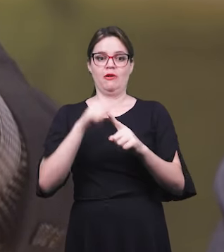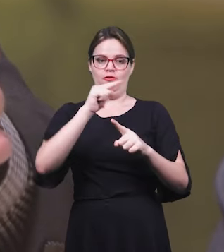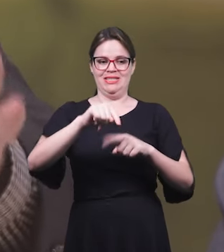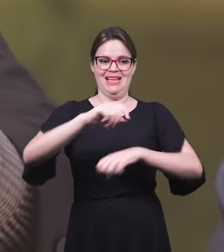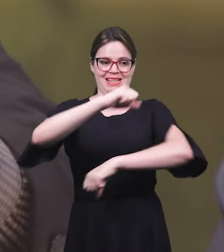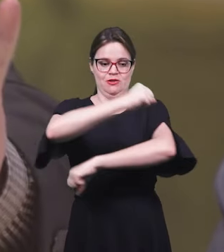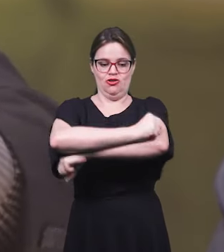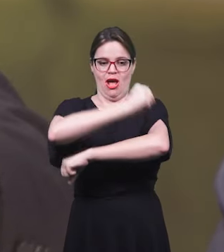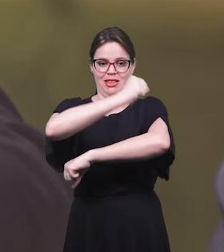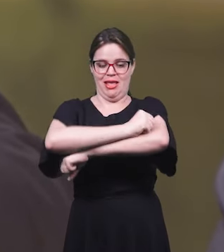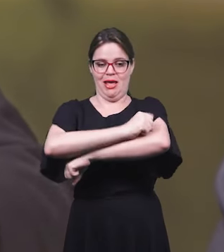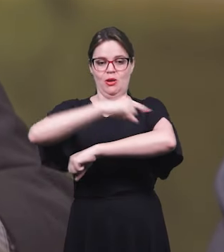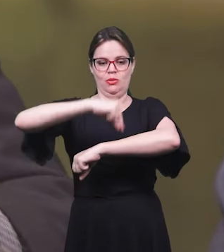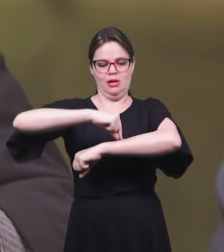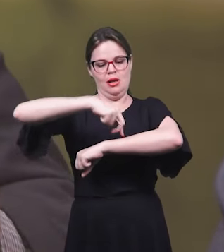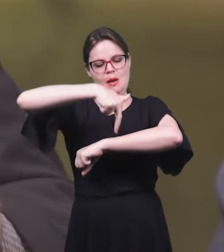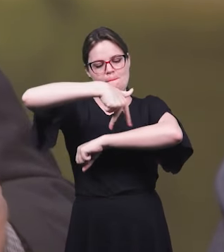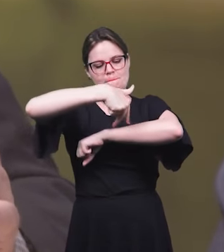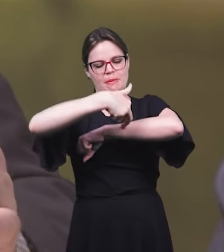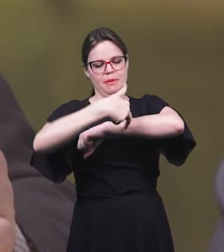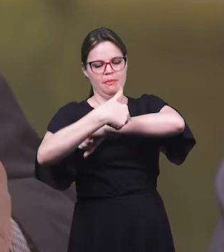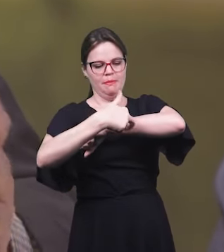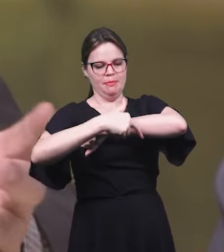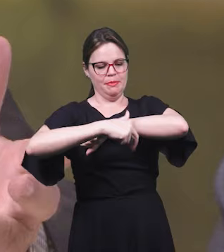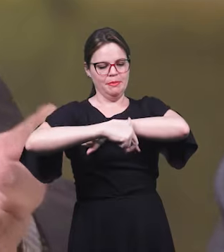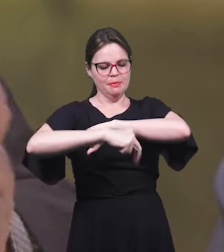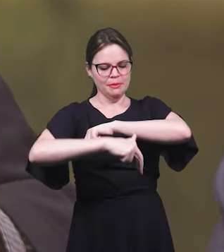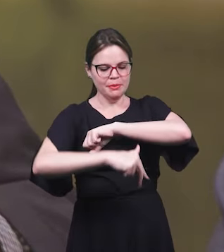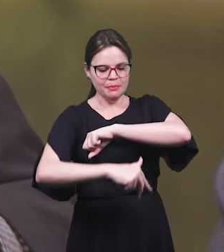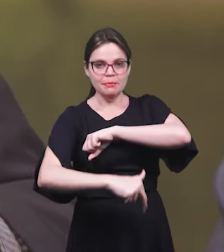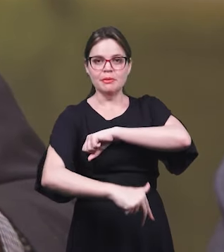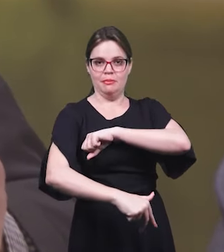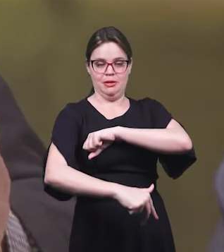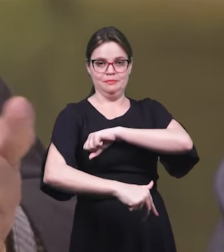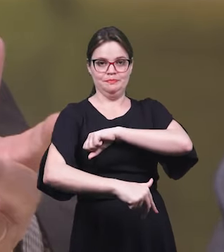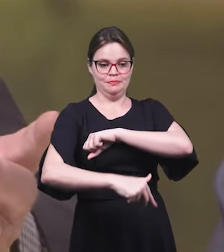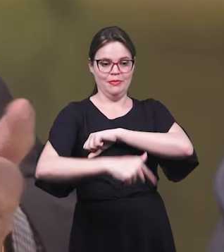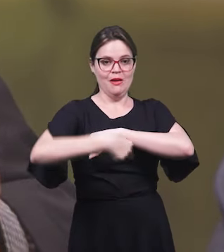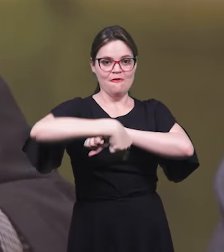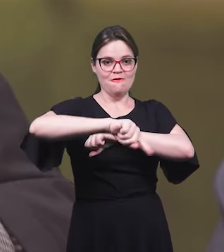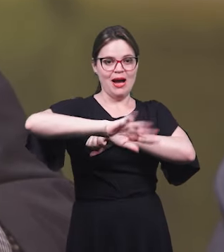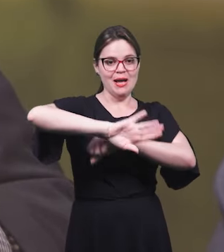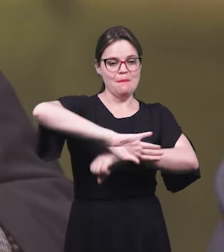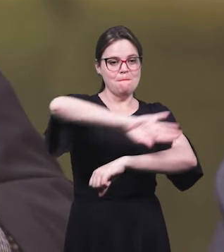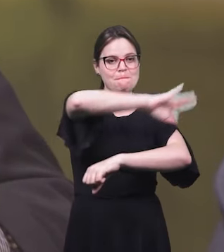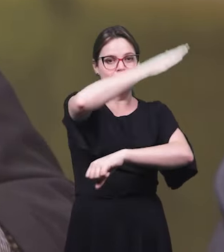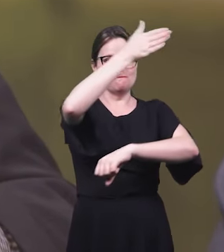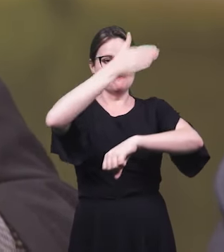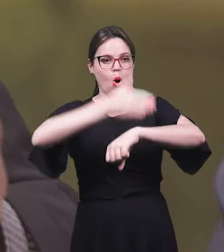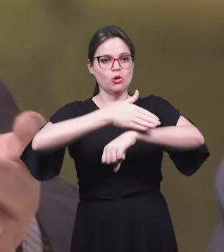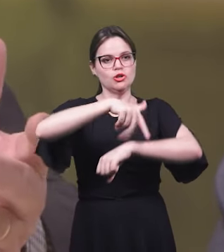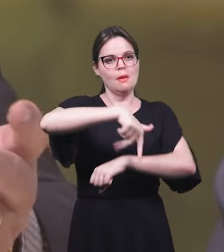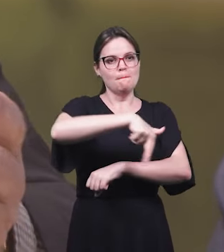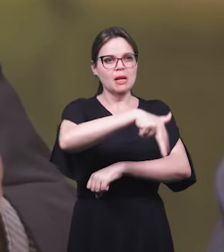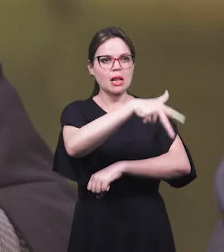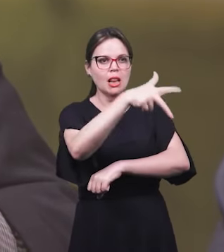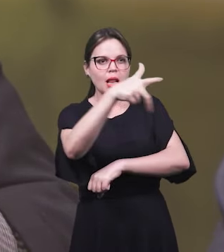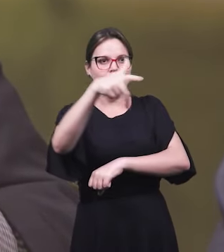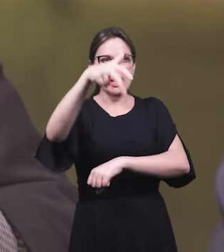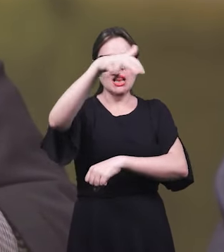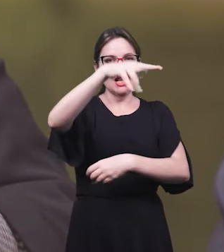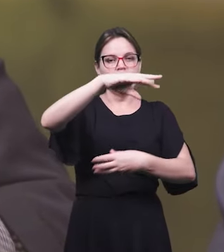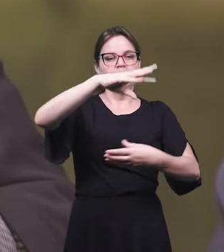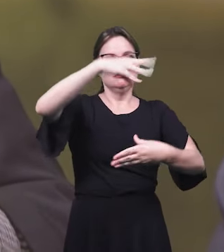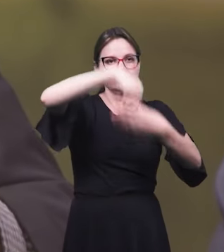janela, vão lá para o monte e fiquem 3 dias. E aí faz menção, os 3 dias sempre para nós tem um significado profético